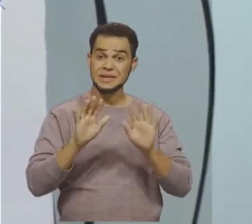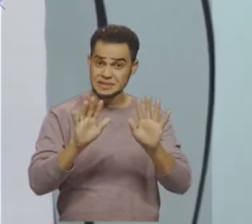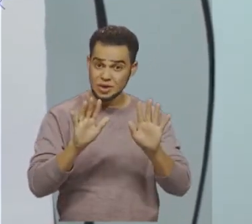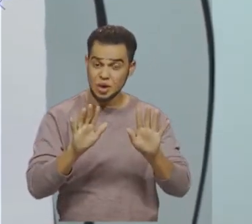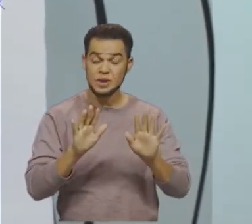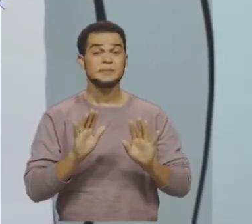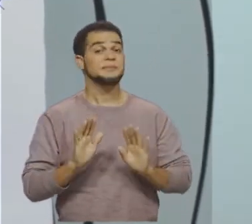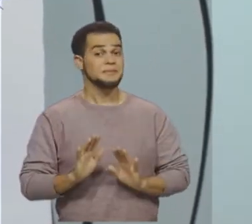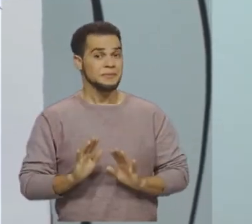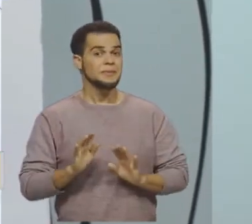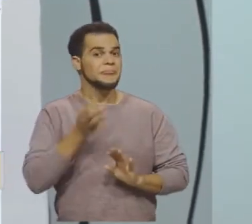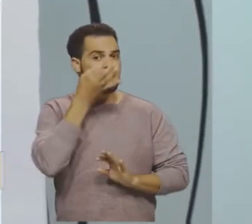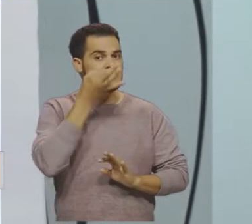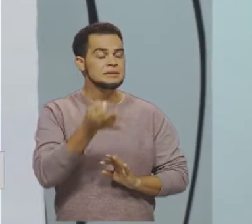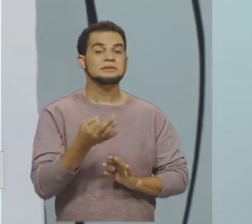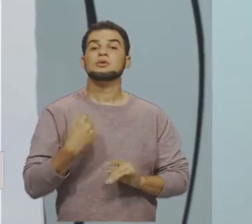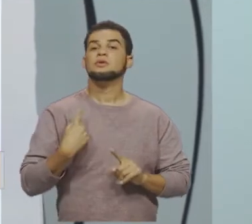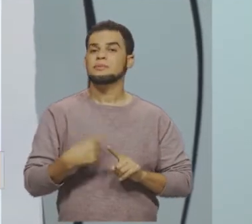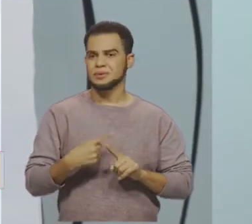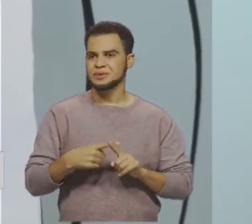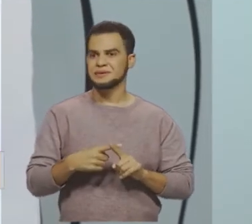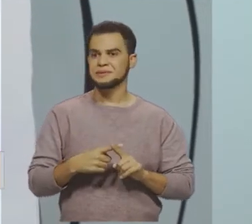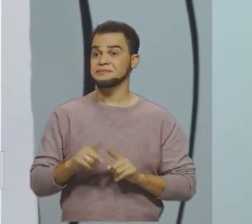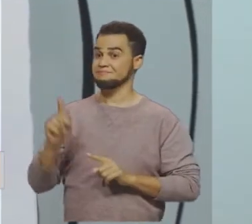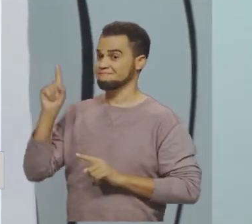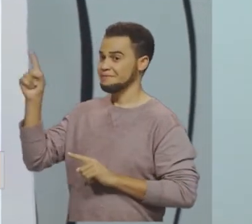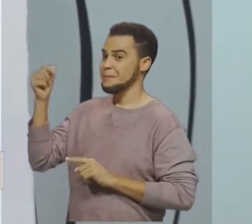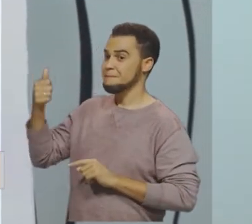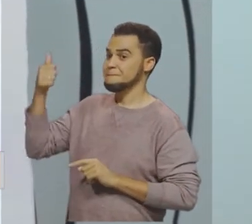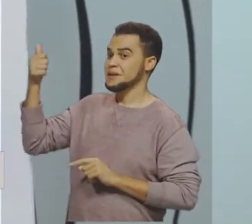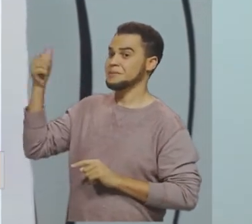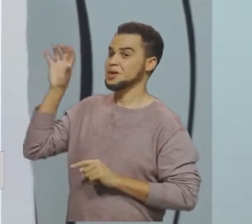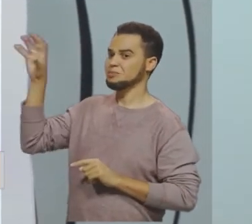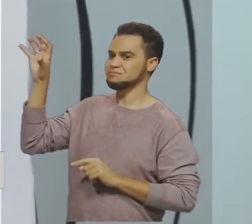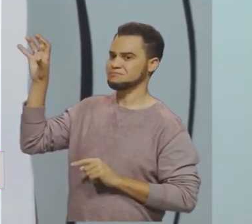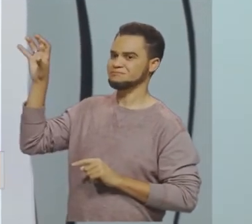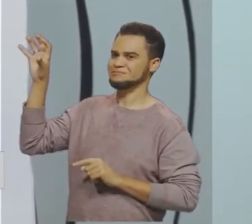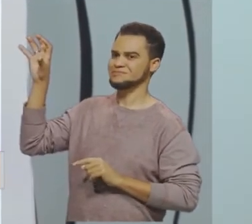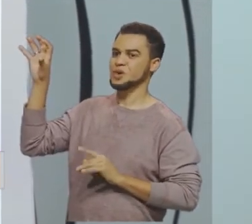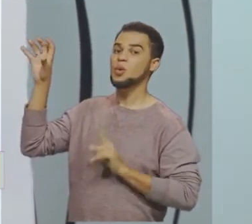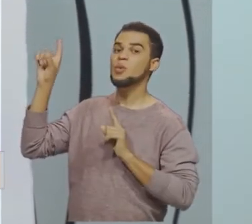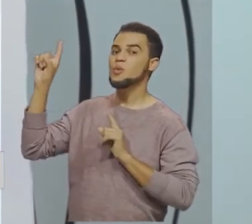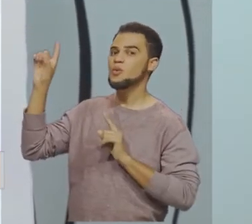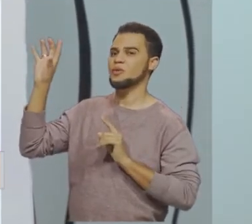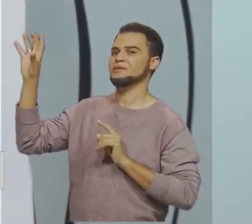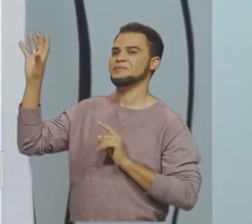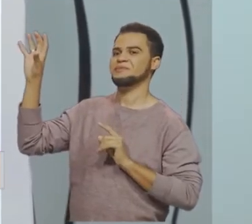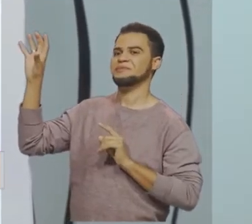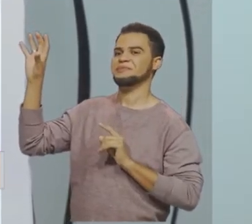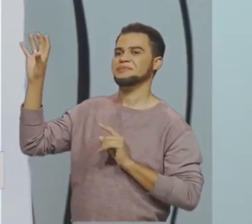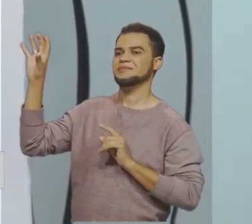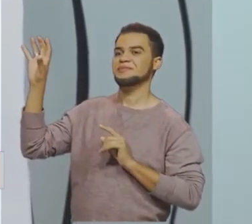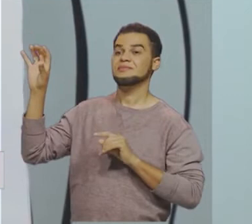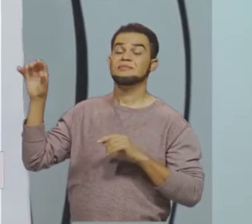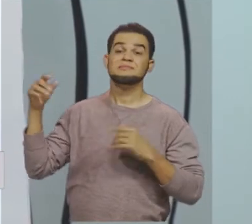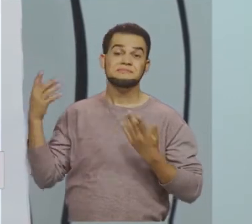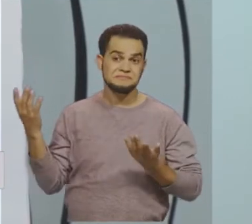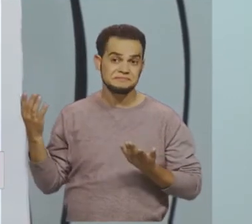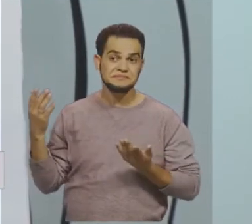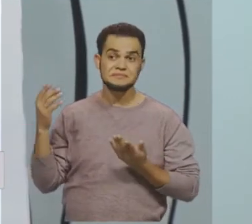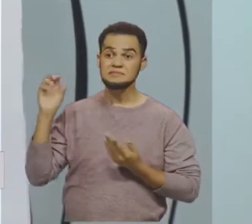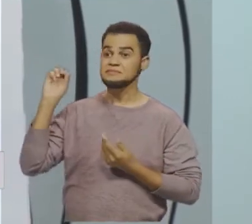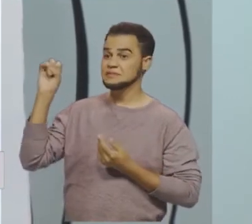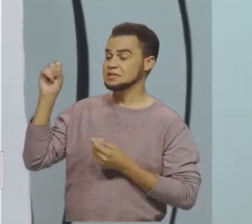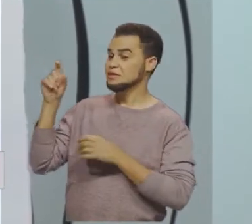né? Porque nós estamos no primeiro quadrante. Então, um ponto que eu escolher de x e de